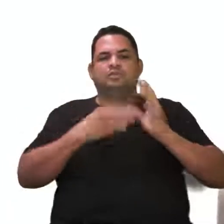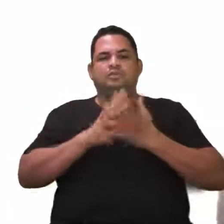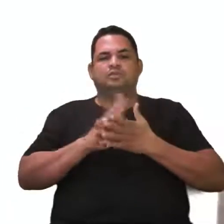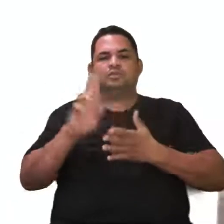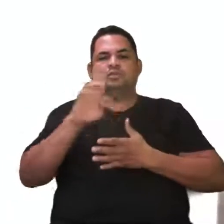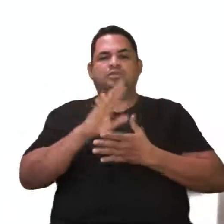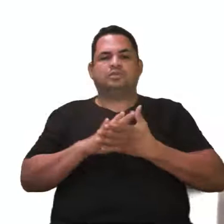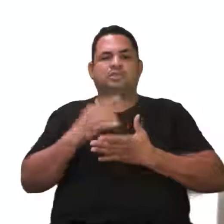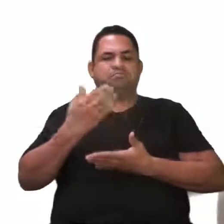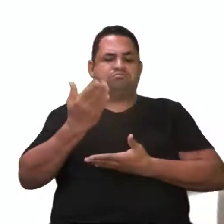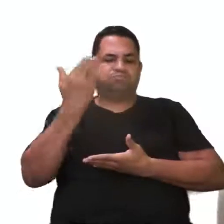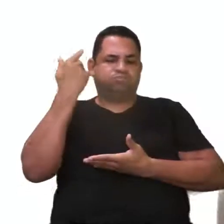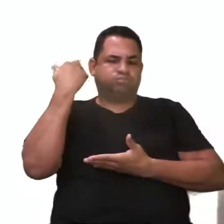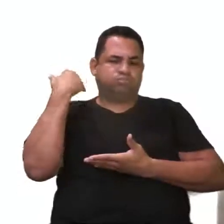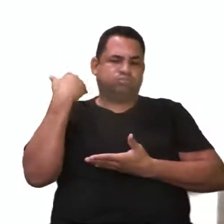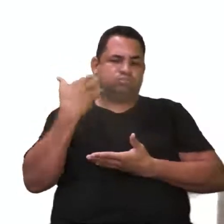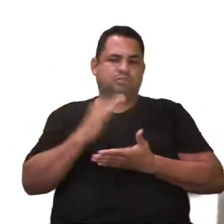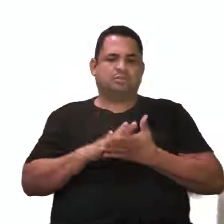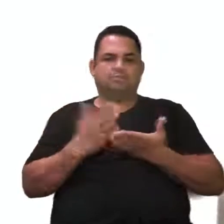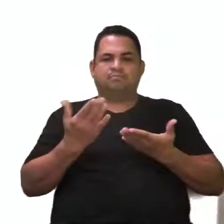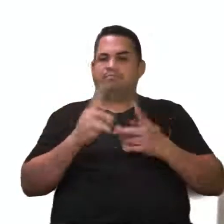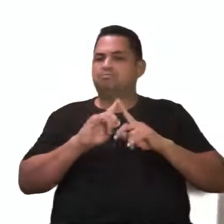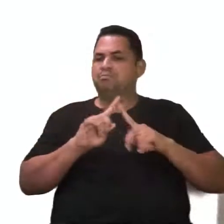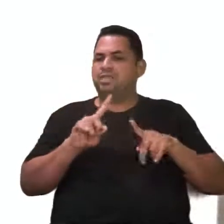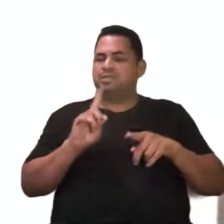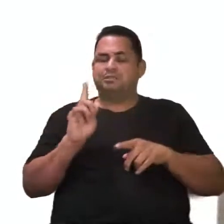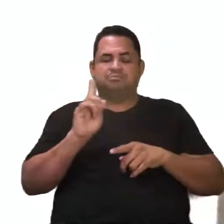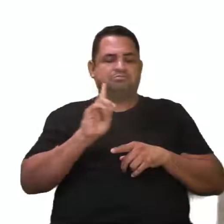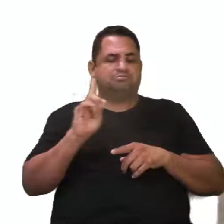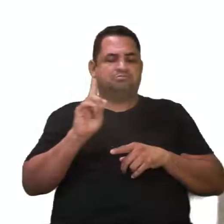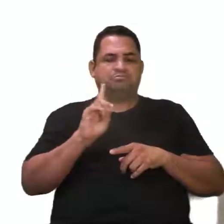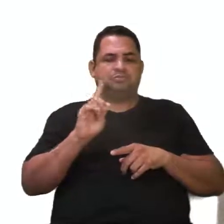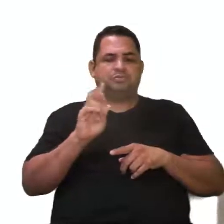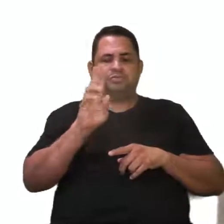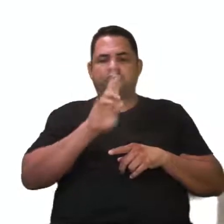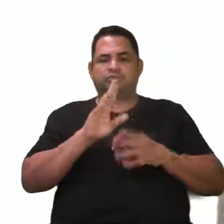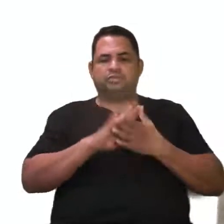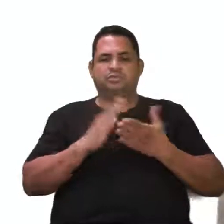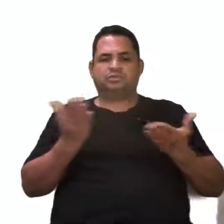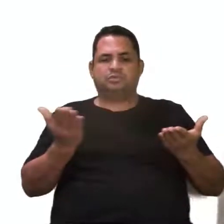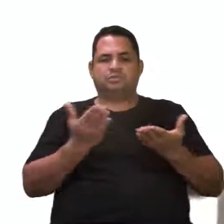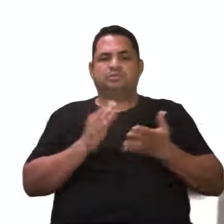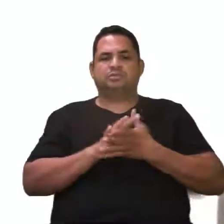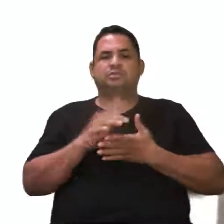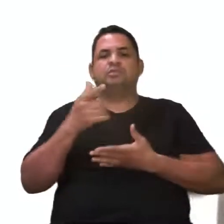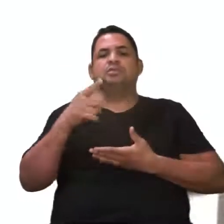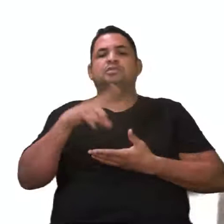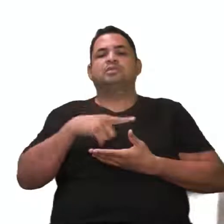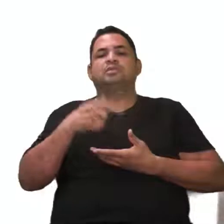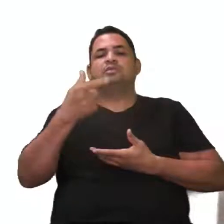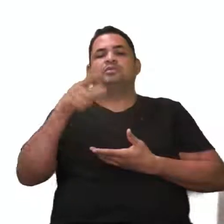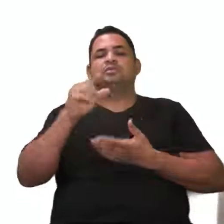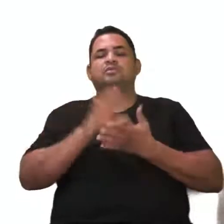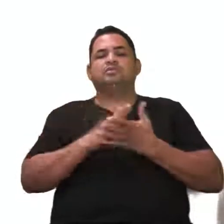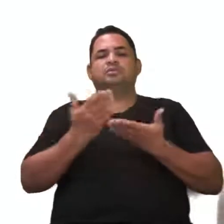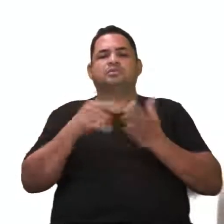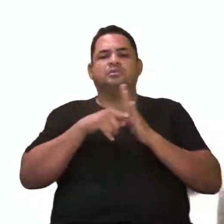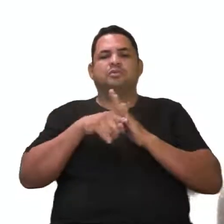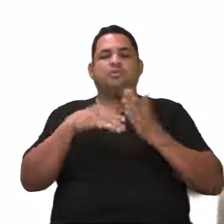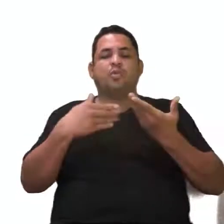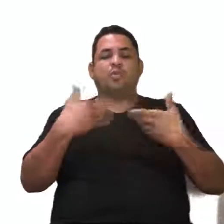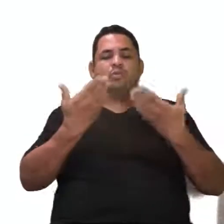no passado, porém não são mais úteis hoje, não são mais utilizadas hoje. A gente tem outras formas de você avaliar, mas quando